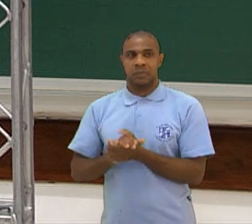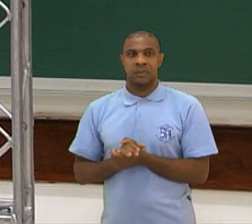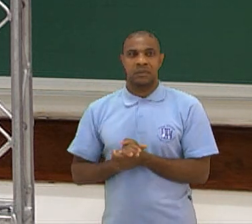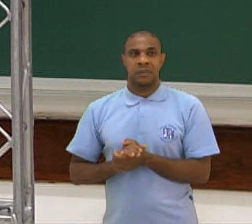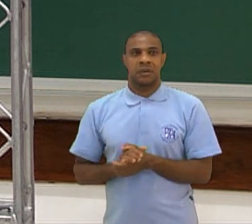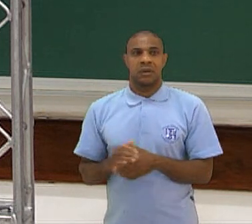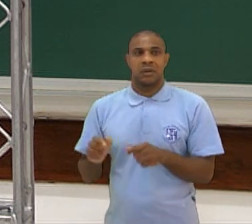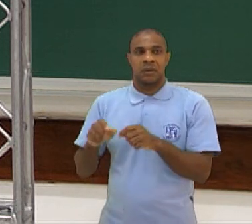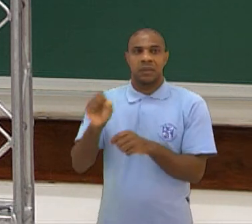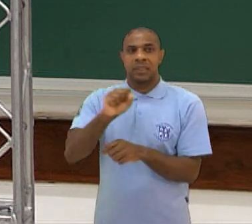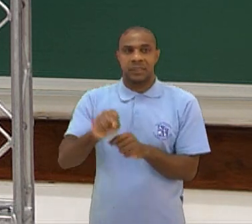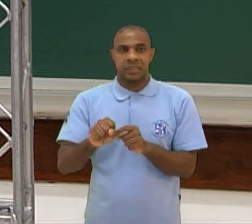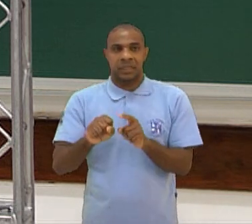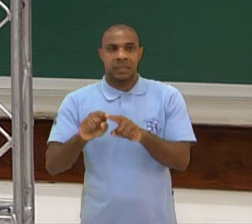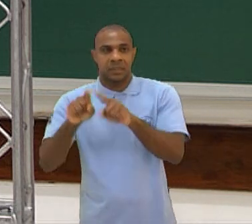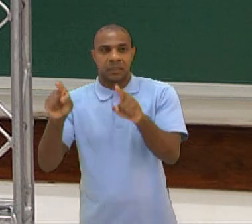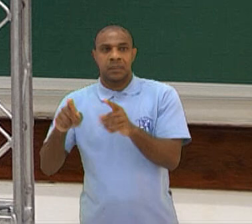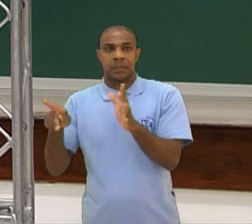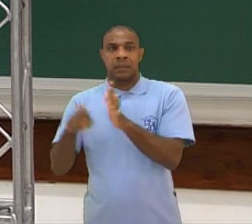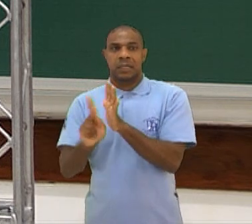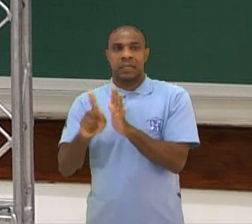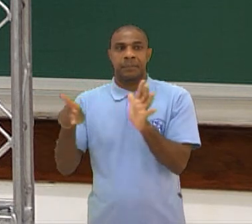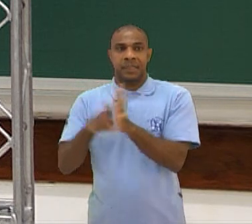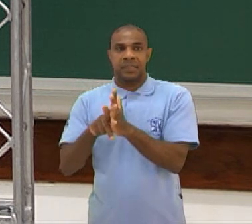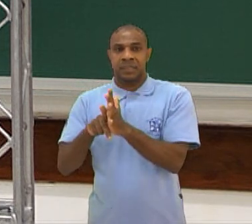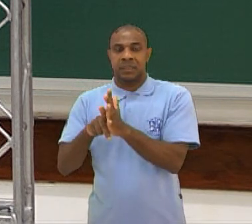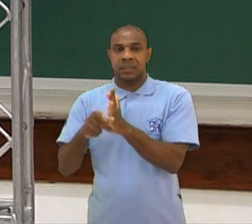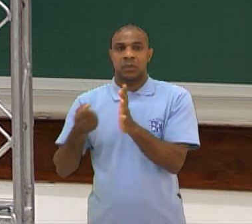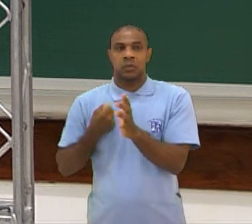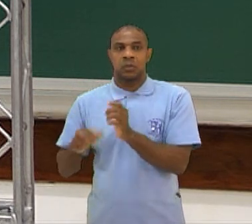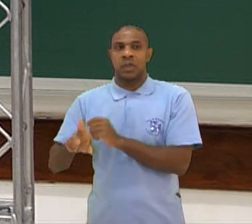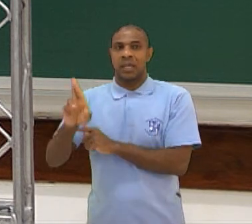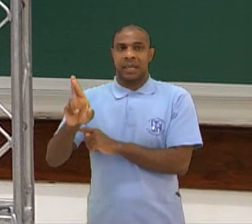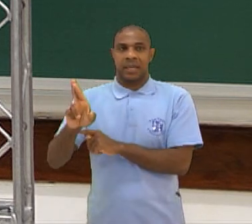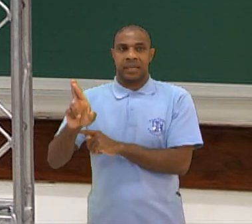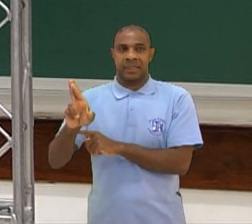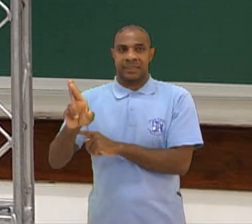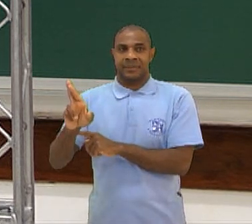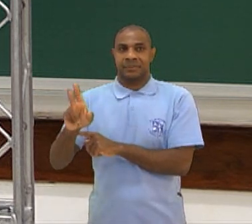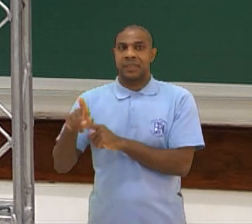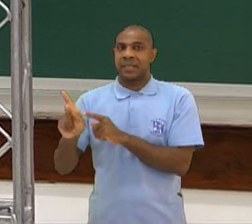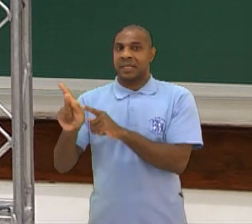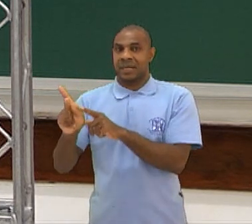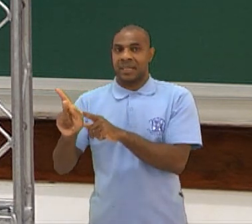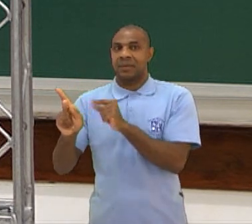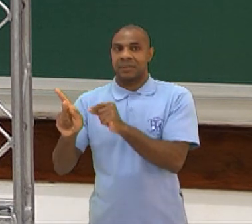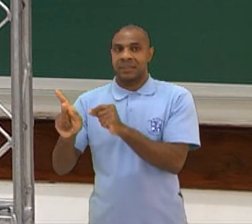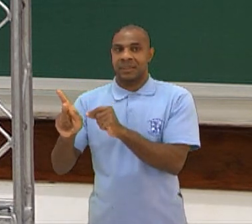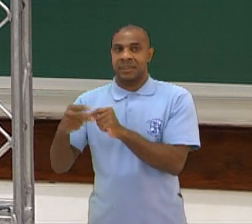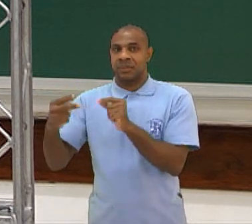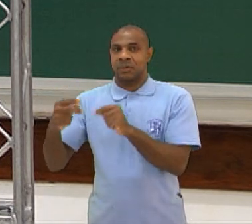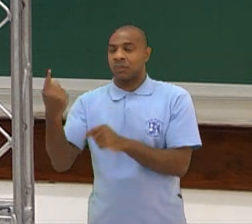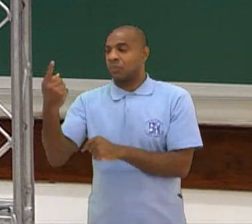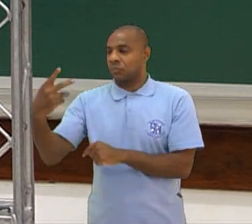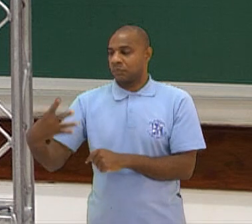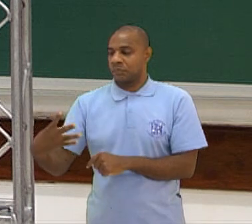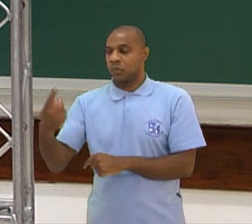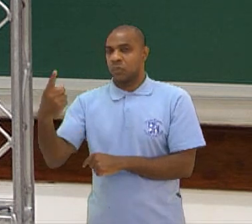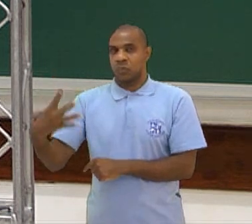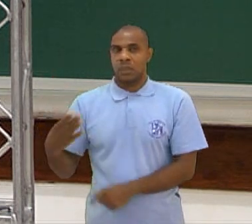3K, menos 4K, 3 com menos 2, 1. Joga 1 para lá, fica mais 1. Opa, desculpa. Joga 1 para lá,